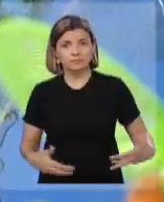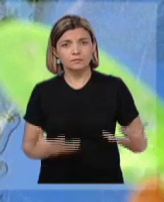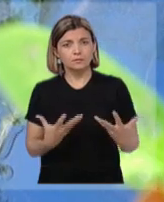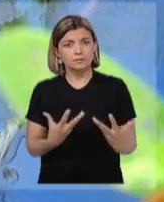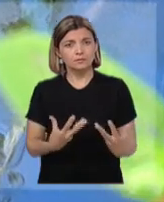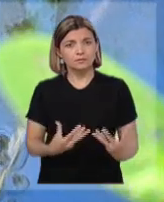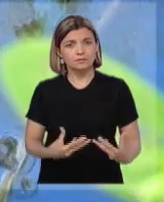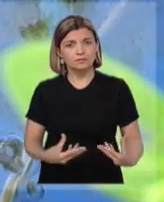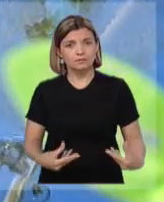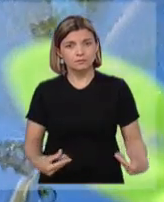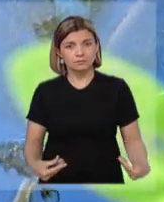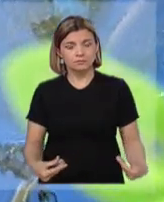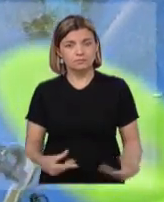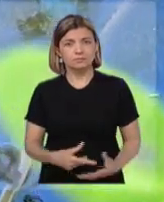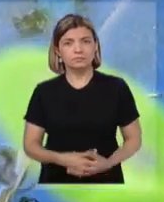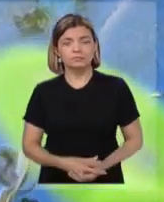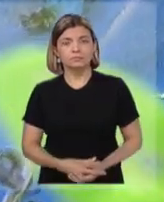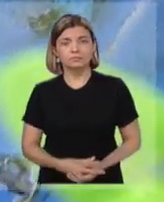algas